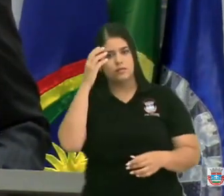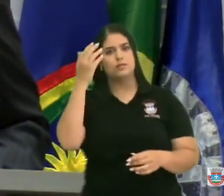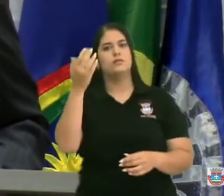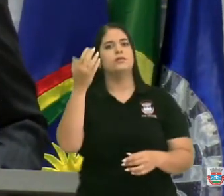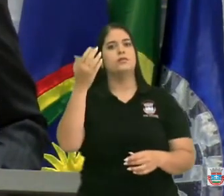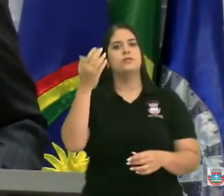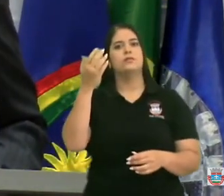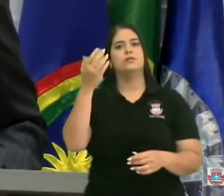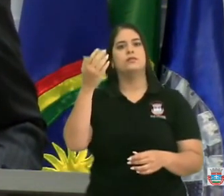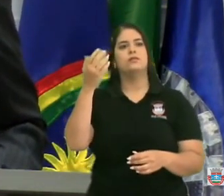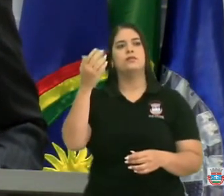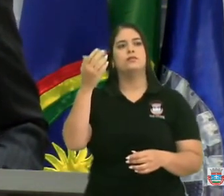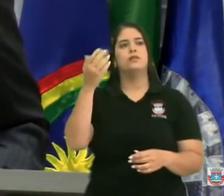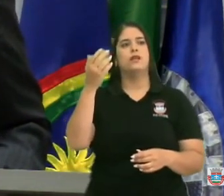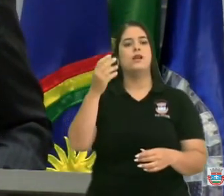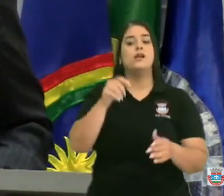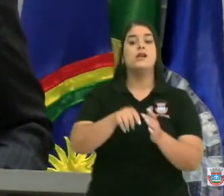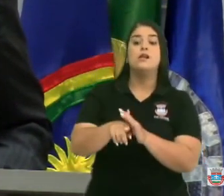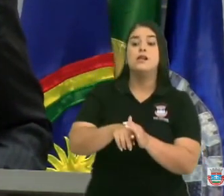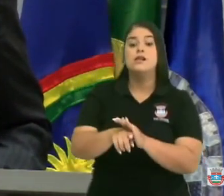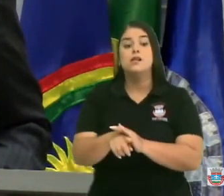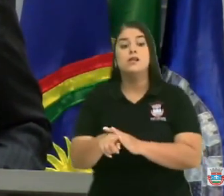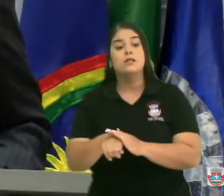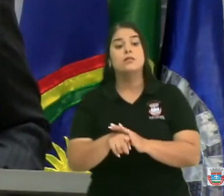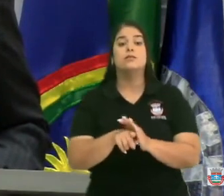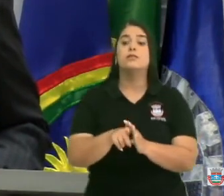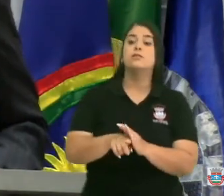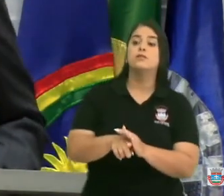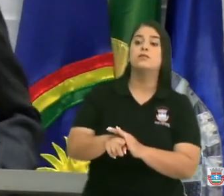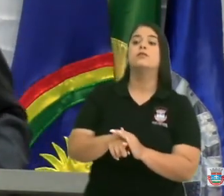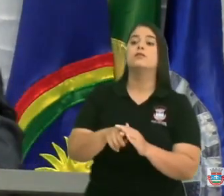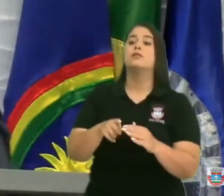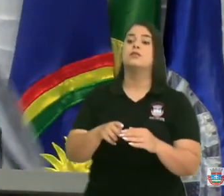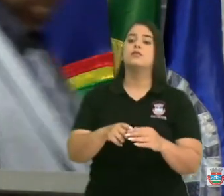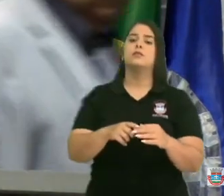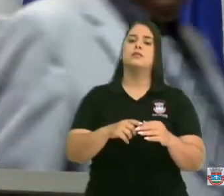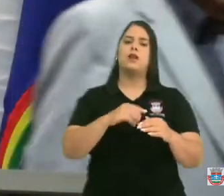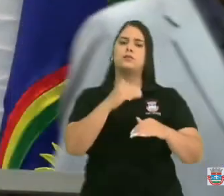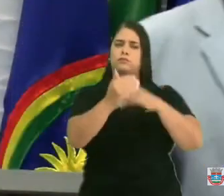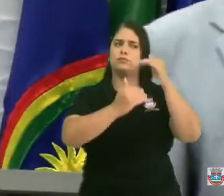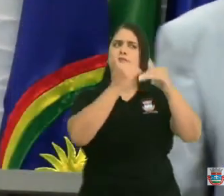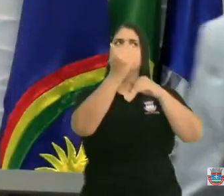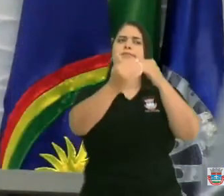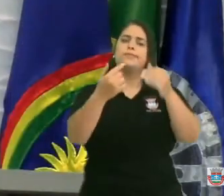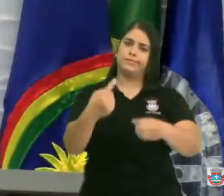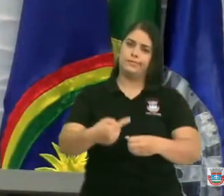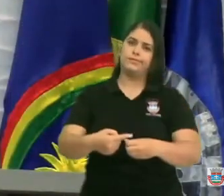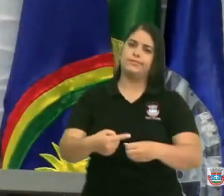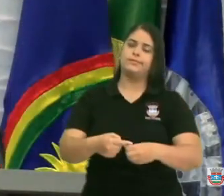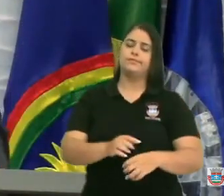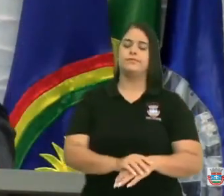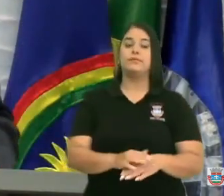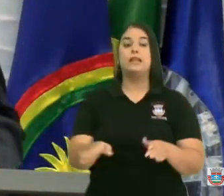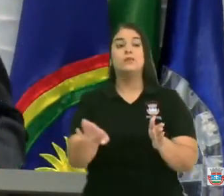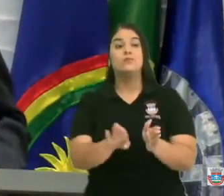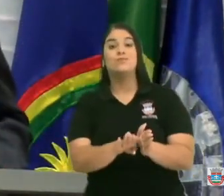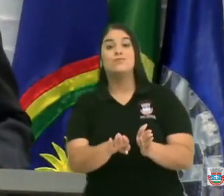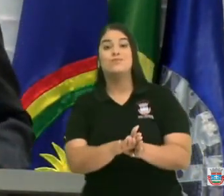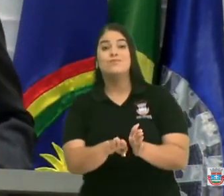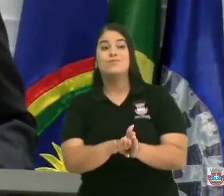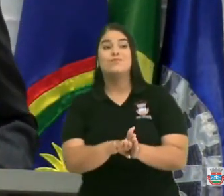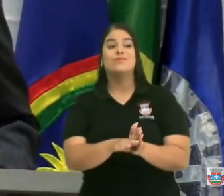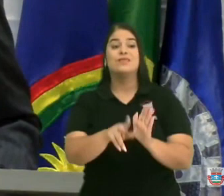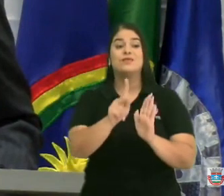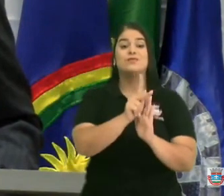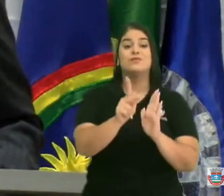questões referentes ao bom andamento desse município. E chegou